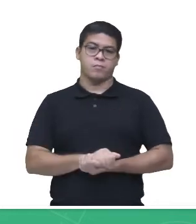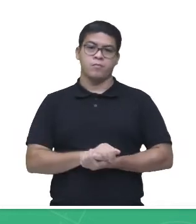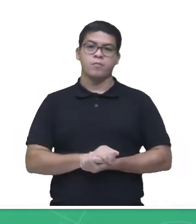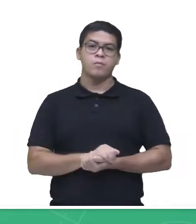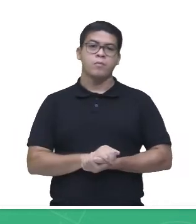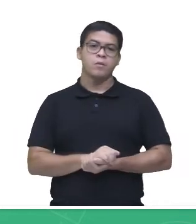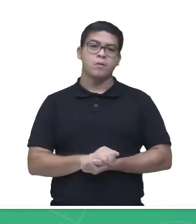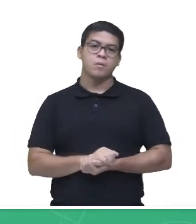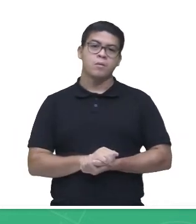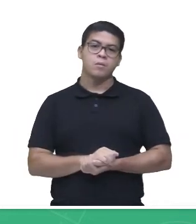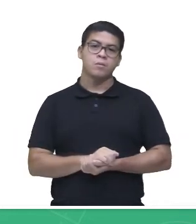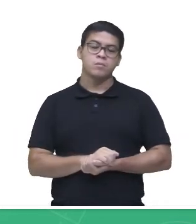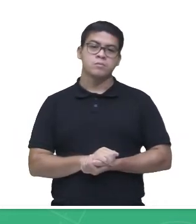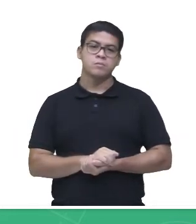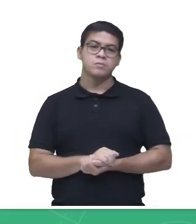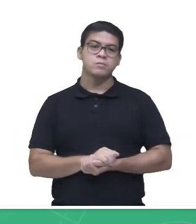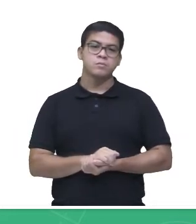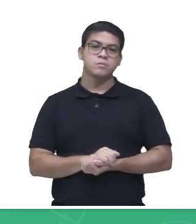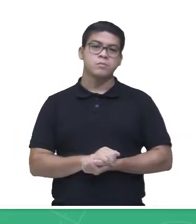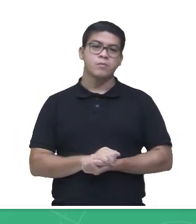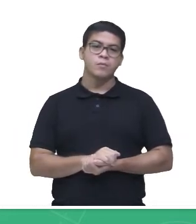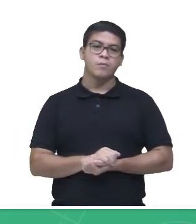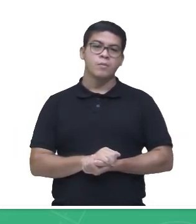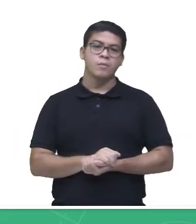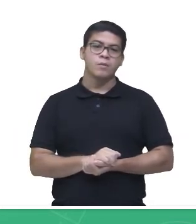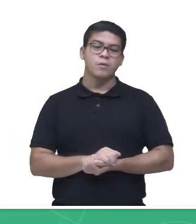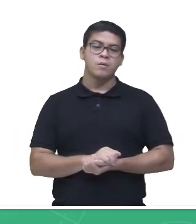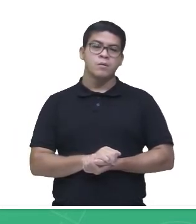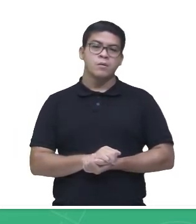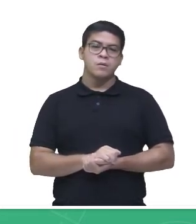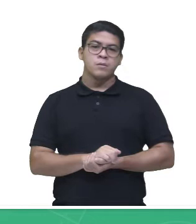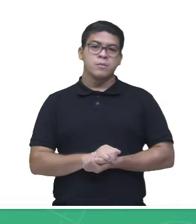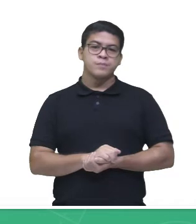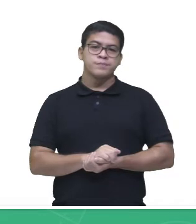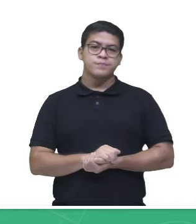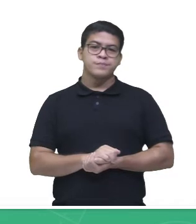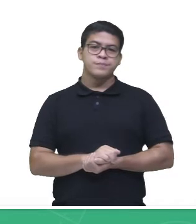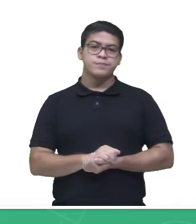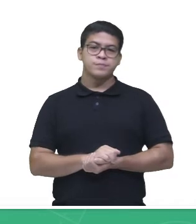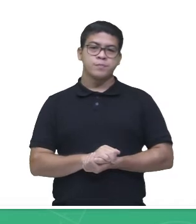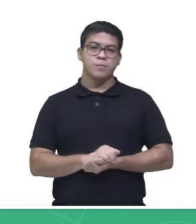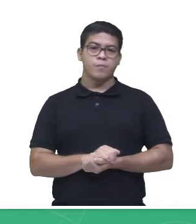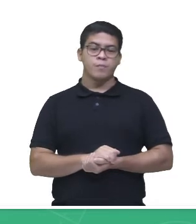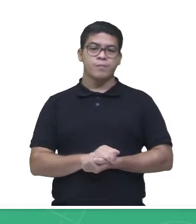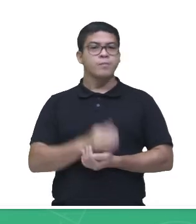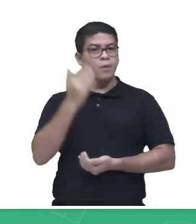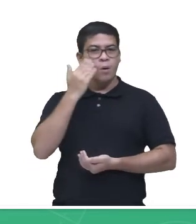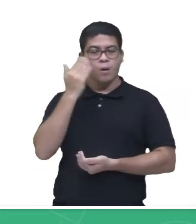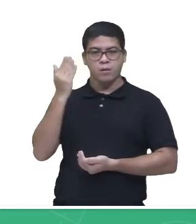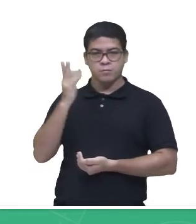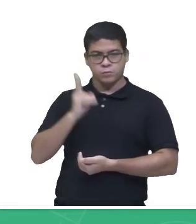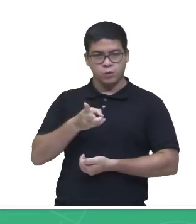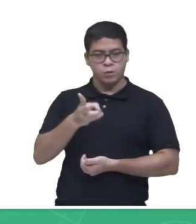composto, o verbo haber tem que estar conjugado no presente do indicativo, do jeito que está aí. Adiante.